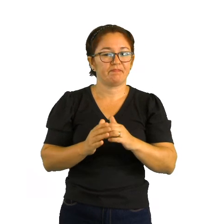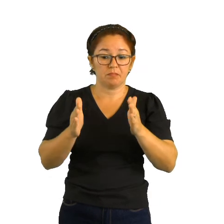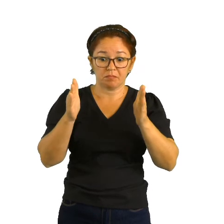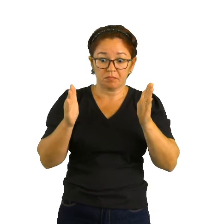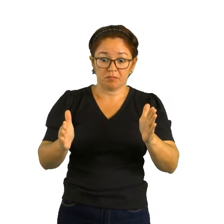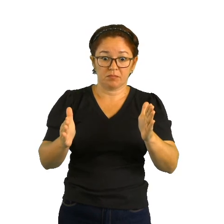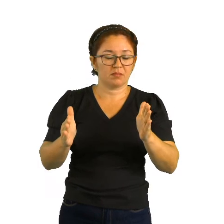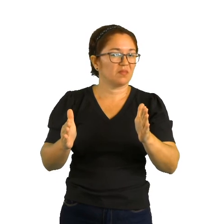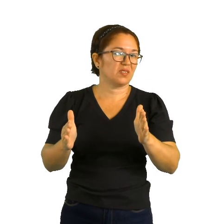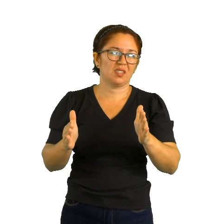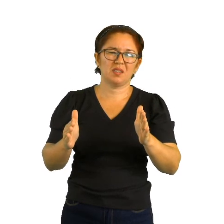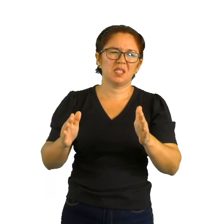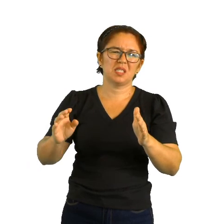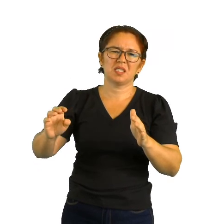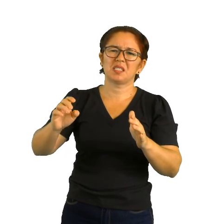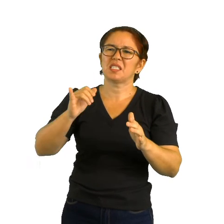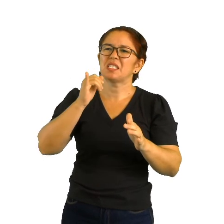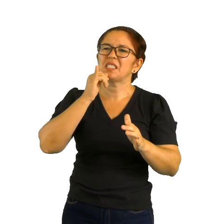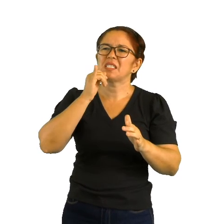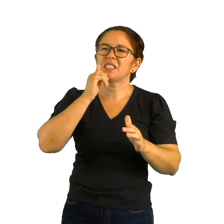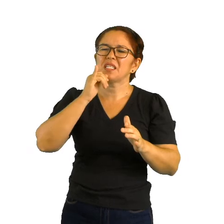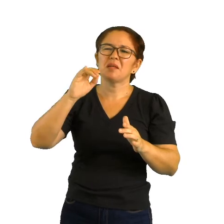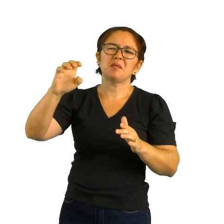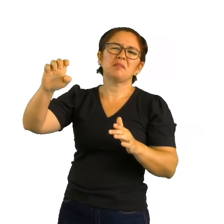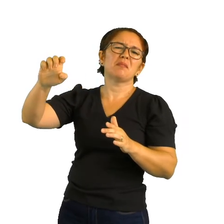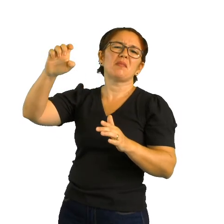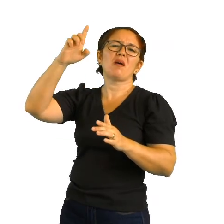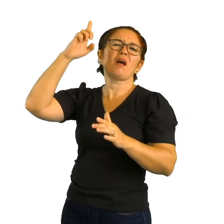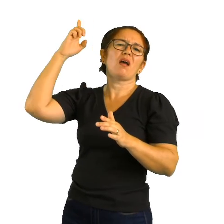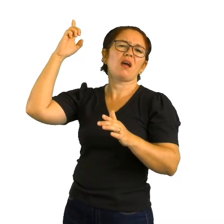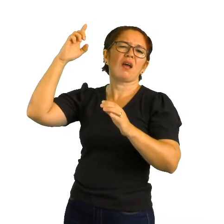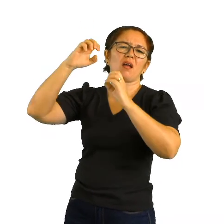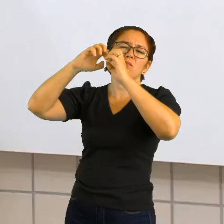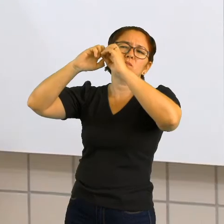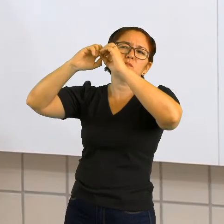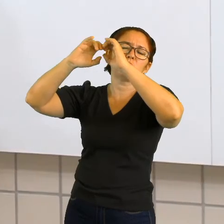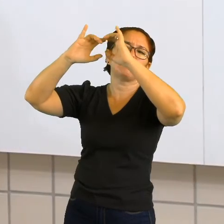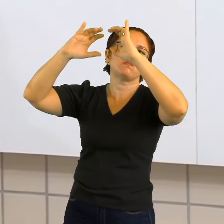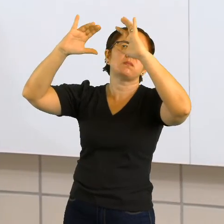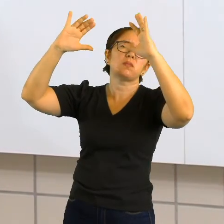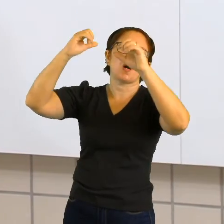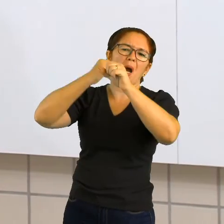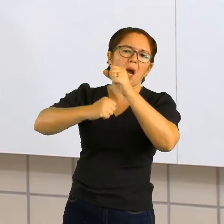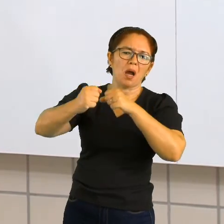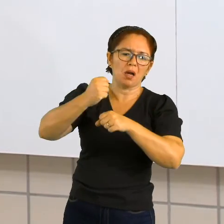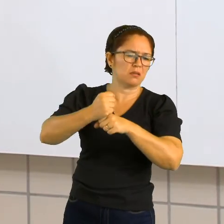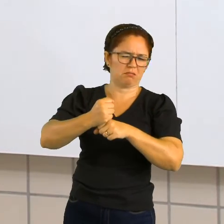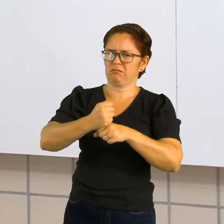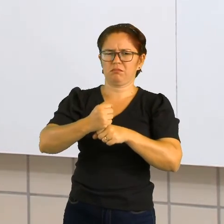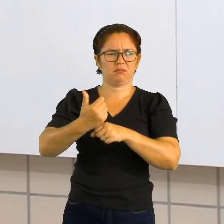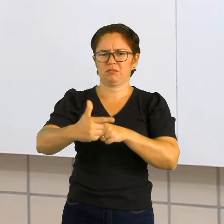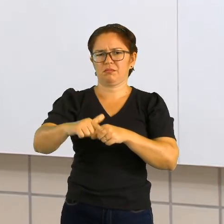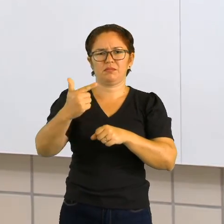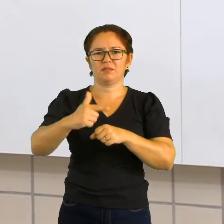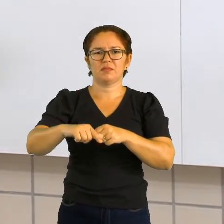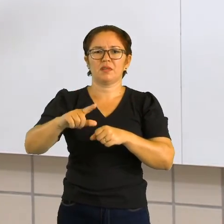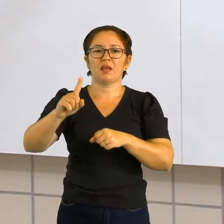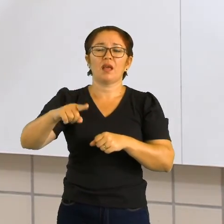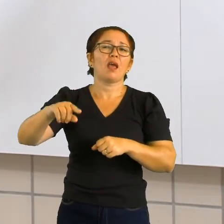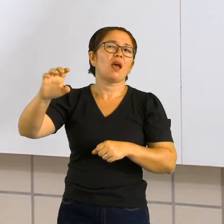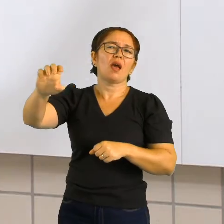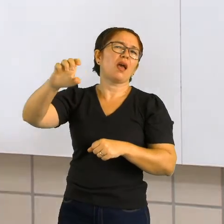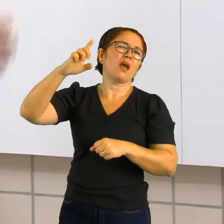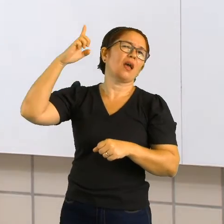uma vez. Conto de fada é assim, né? Não tem tempo definido. Conto de fada é aquela coisa do era